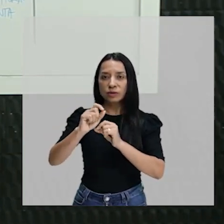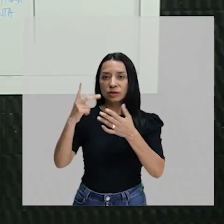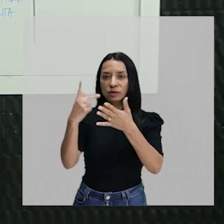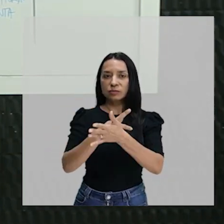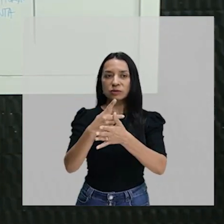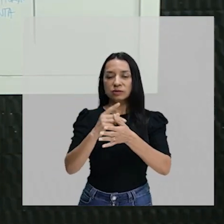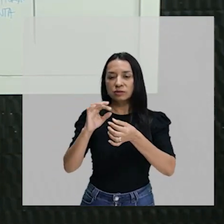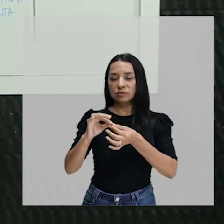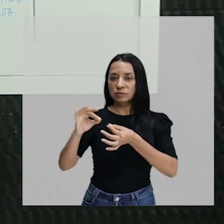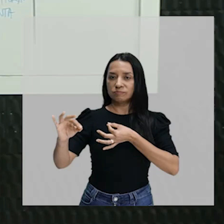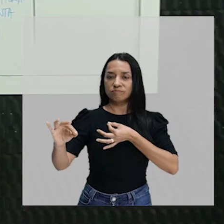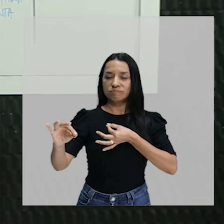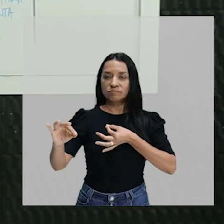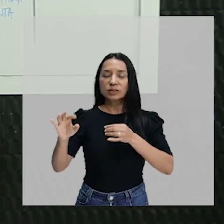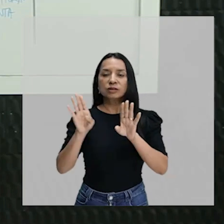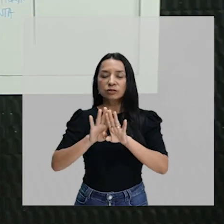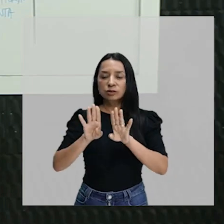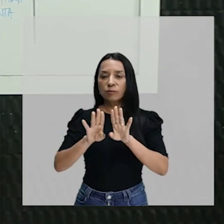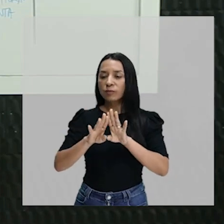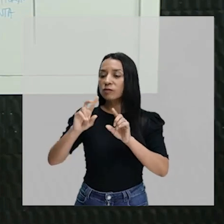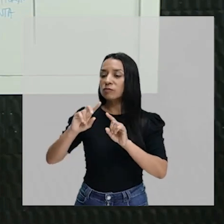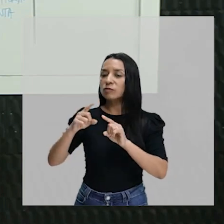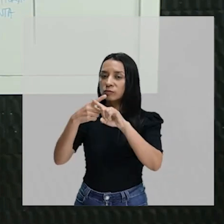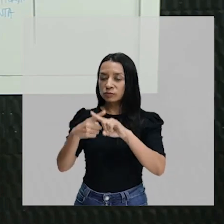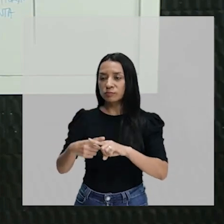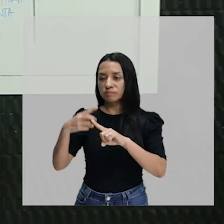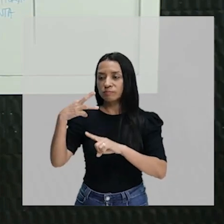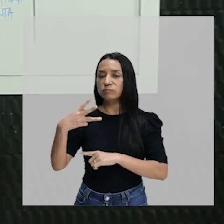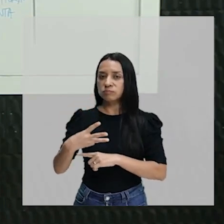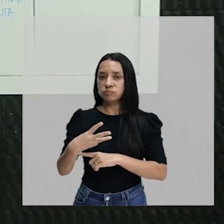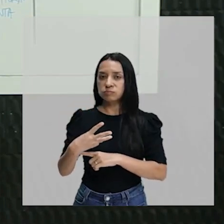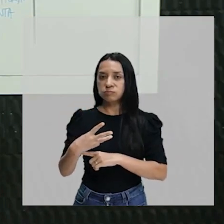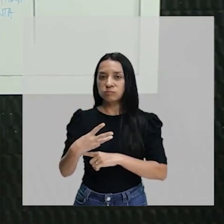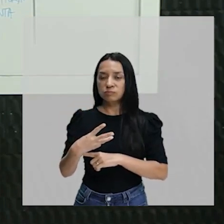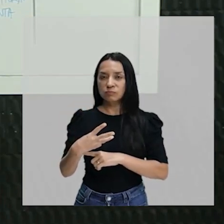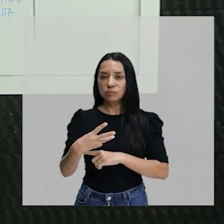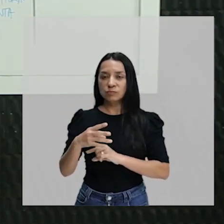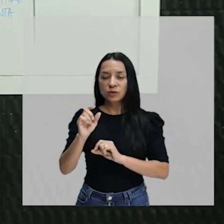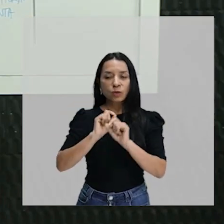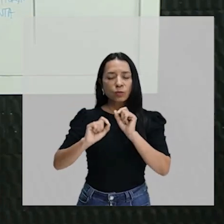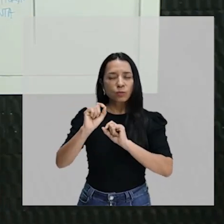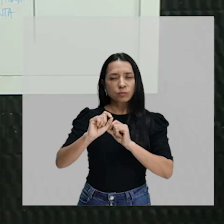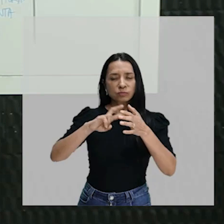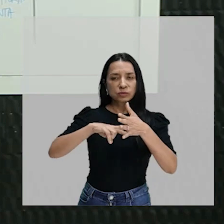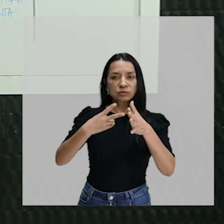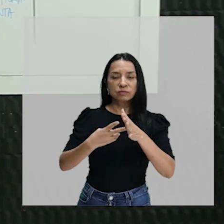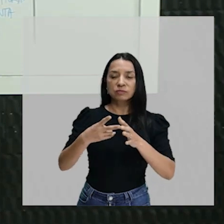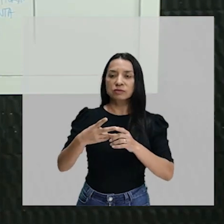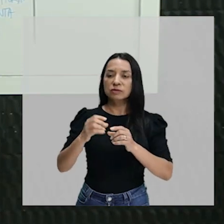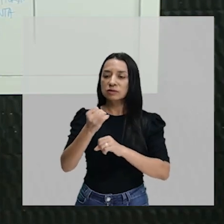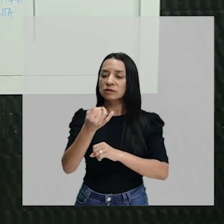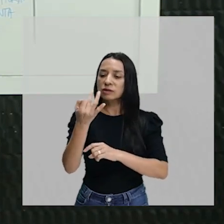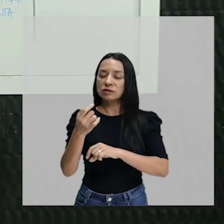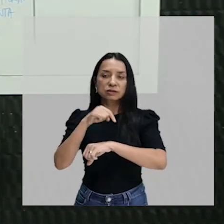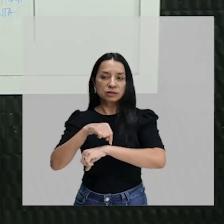aconteceu com a distância também foi multiplicada por três horas então quer dizer que a